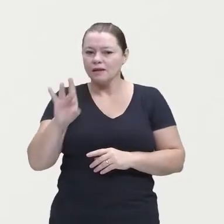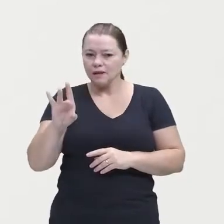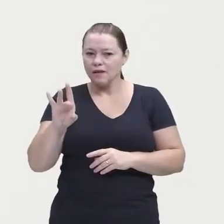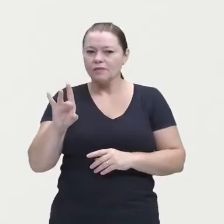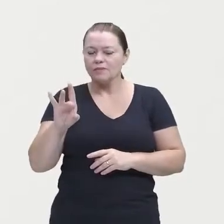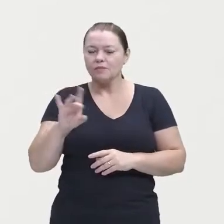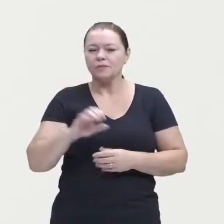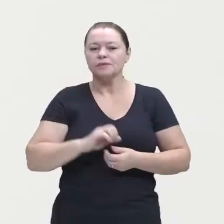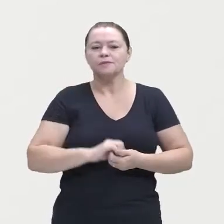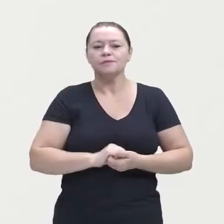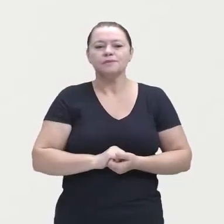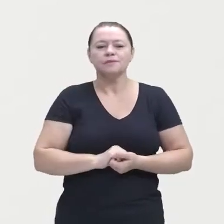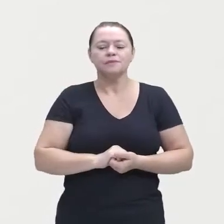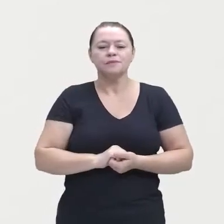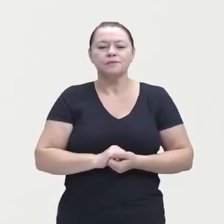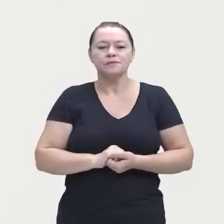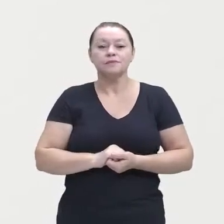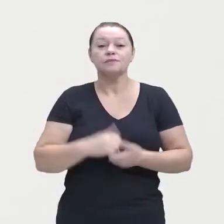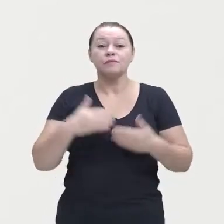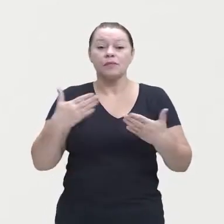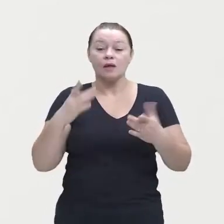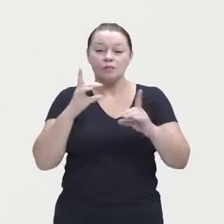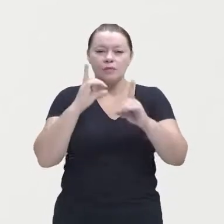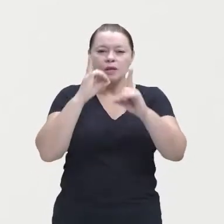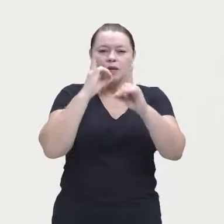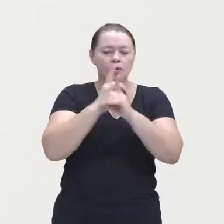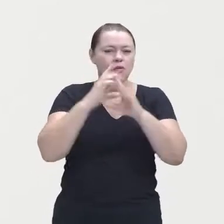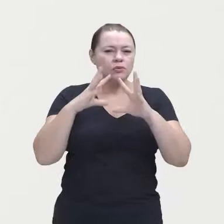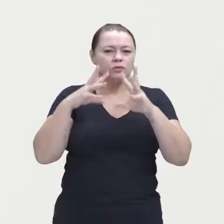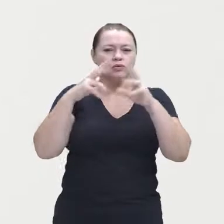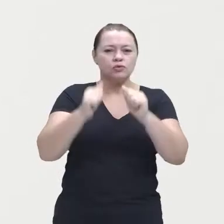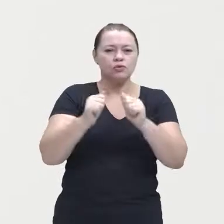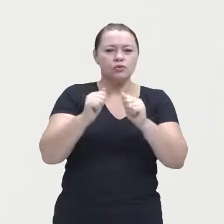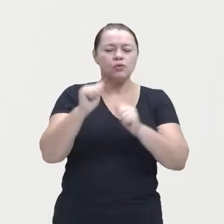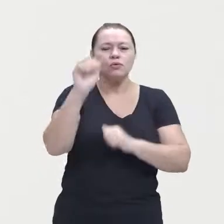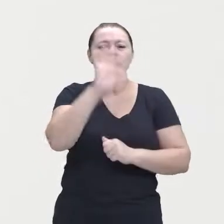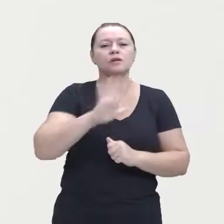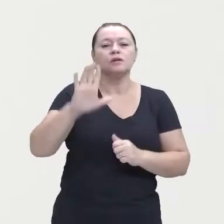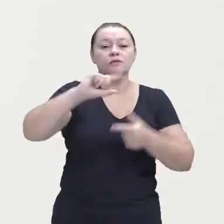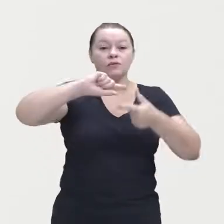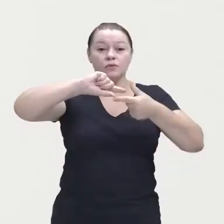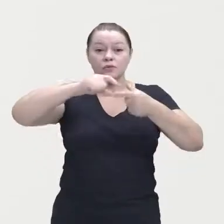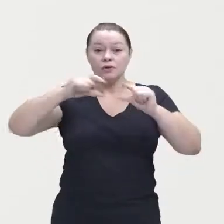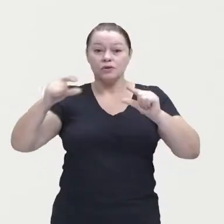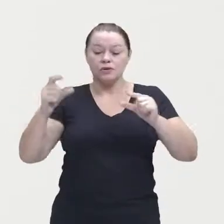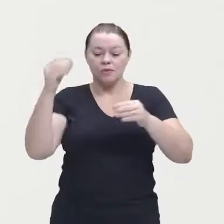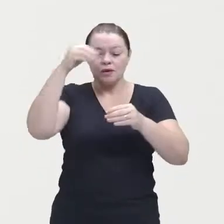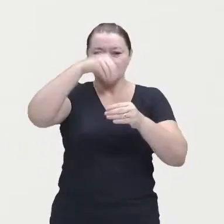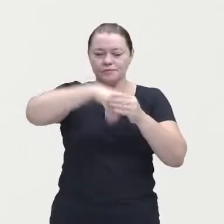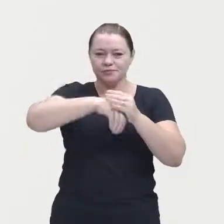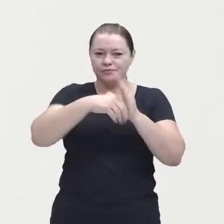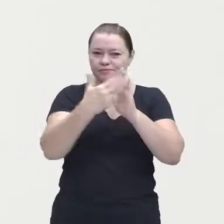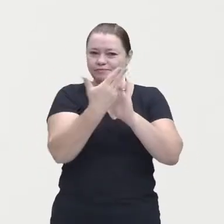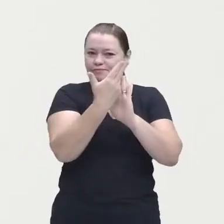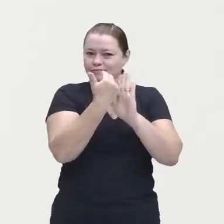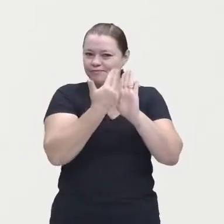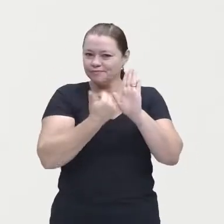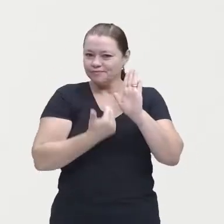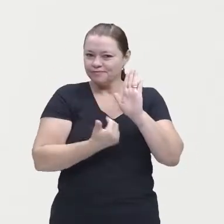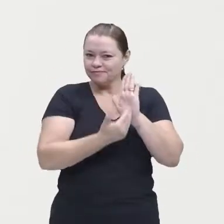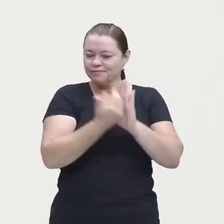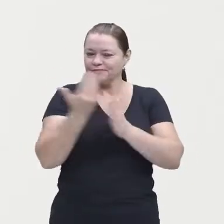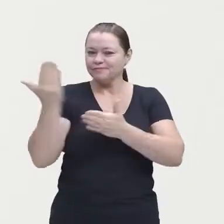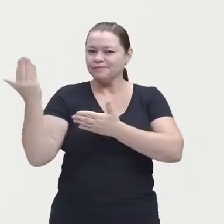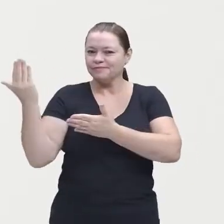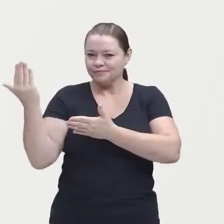quadrinho abaixo. Encontre todas as figuras geométricas planas presentes